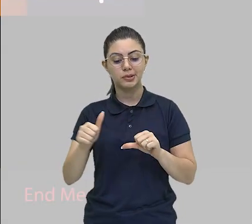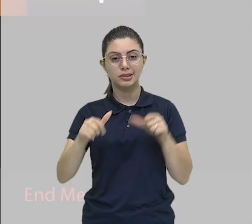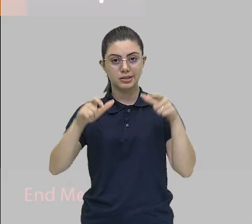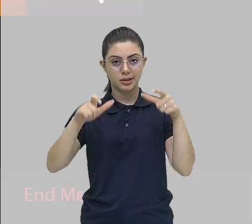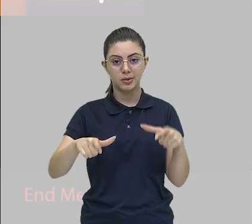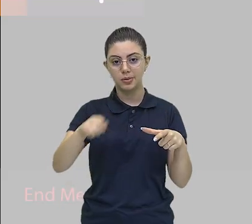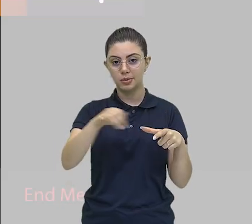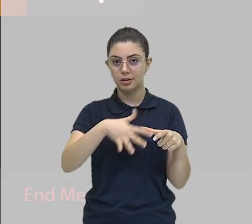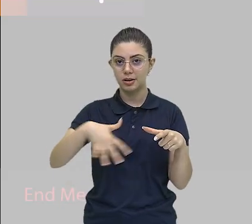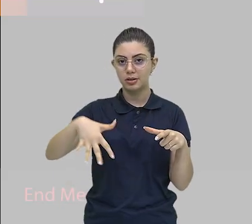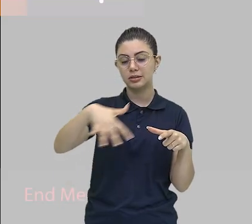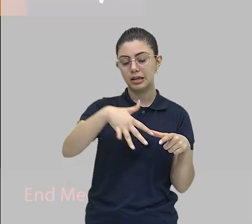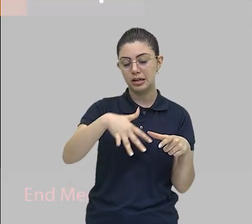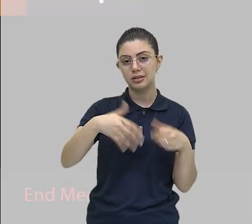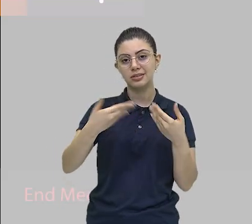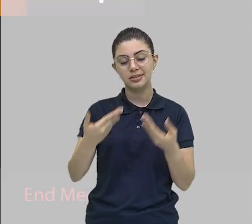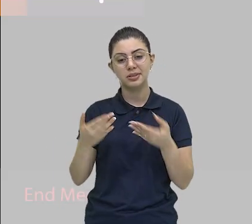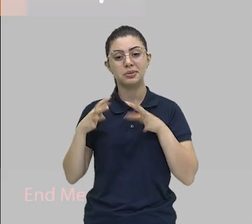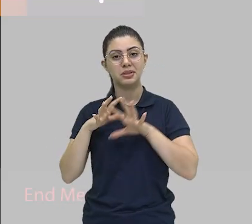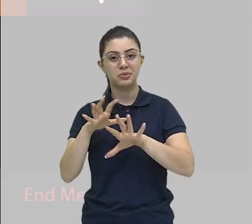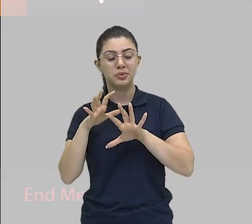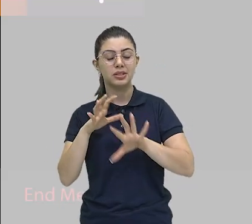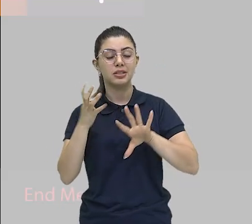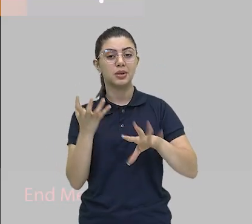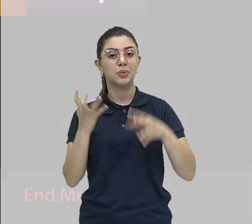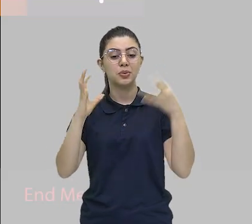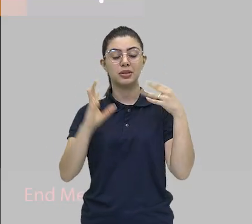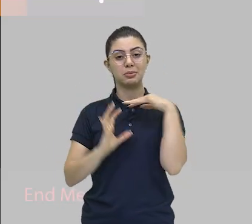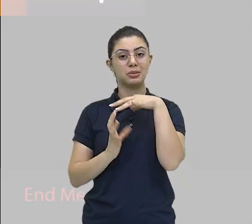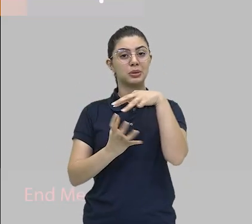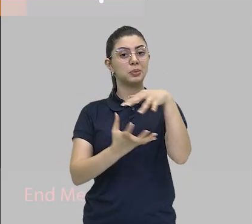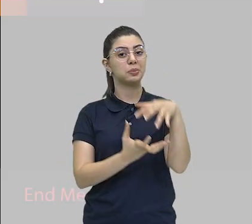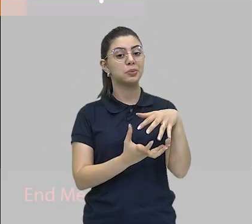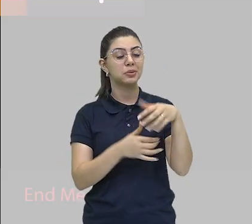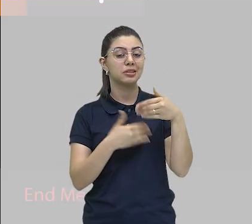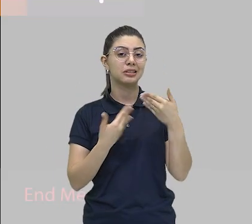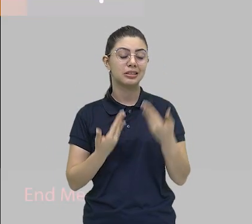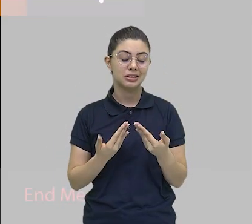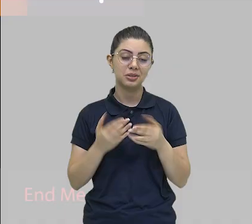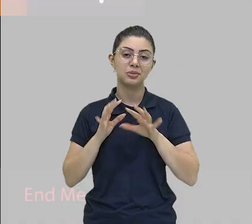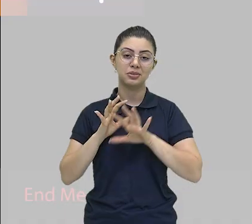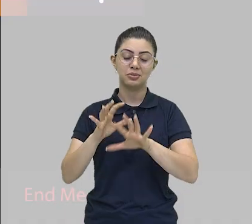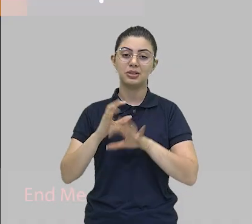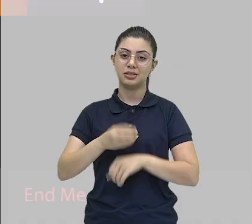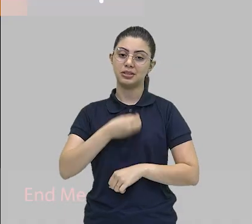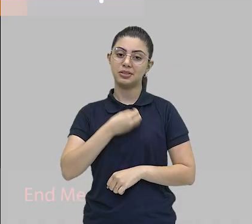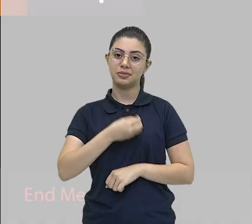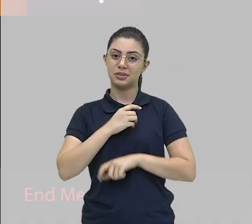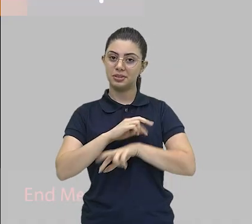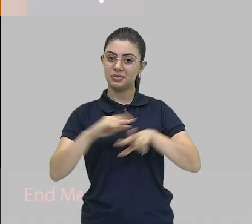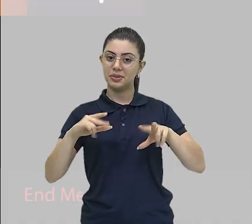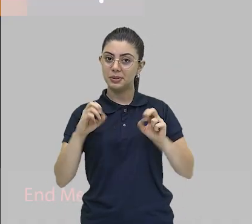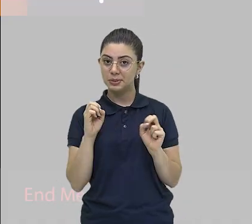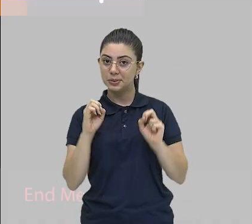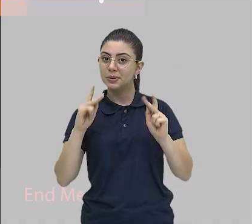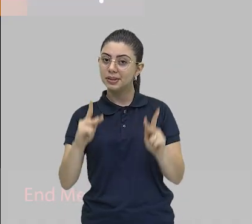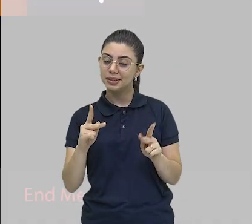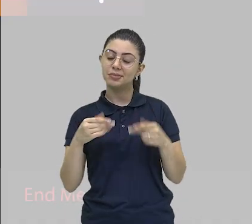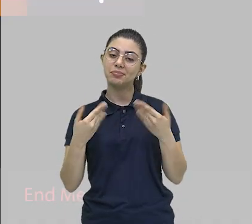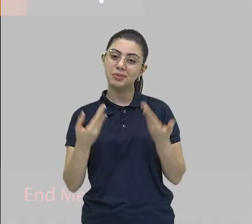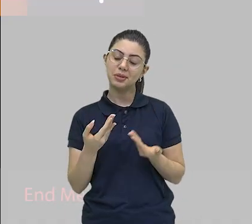essas mudanças locais influenciam no clima global, também afetam os seres vivos, tá bom? Então,